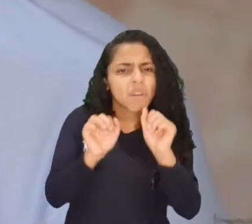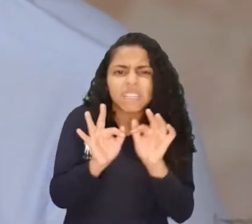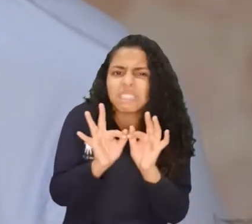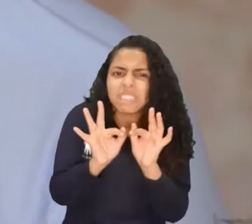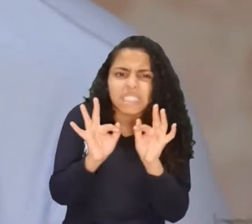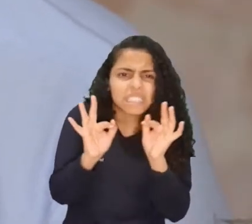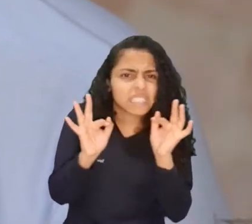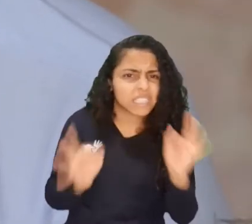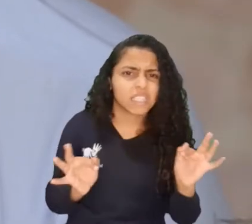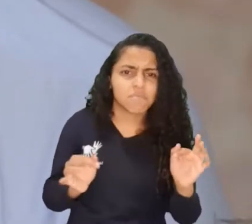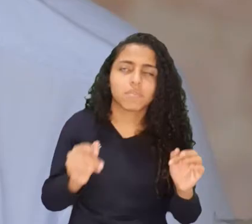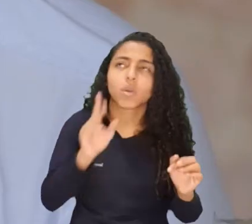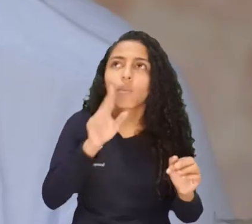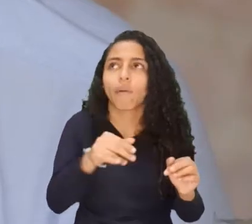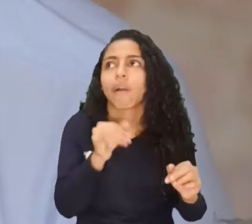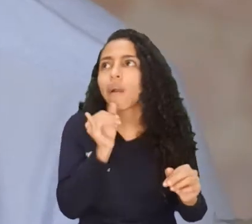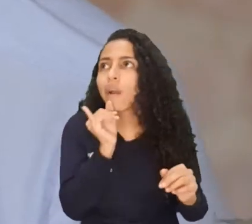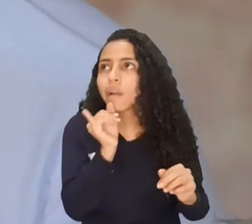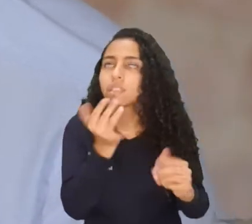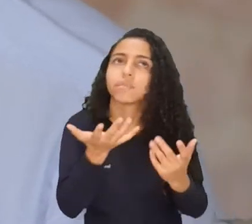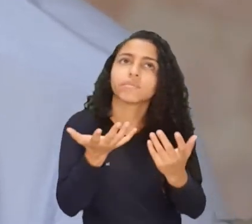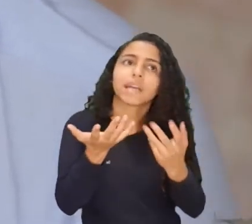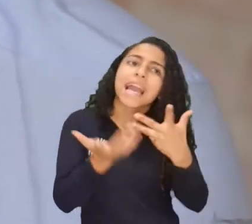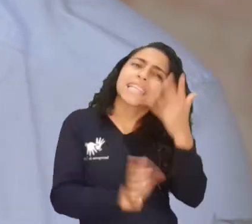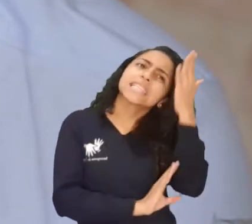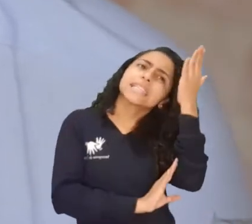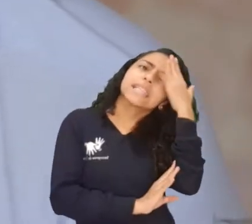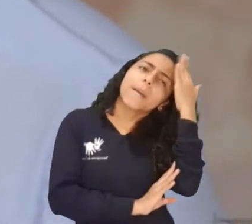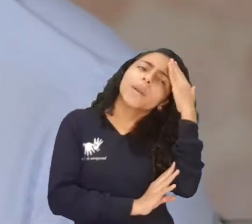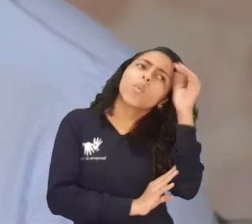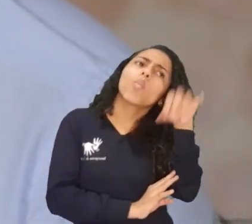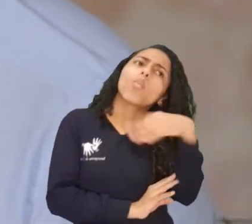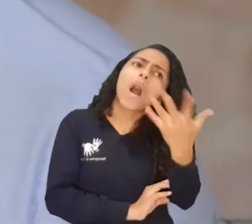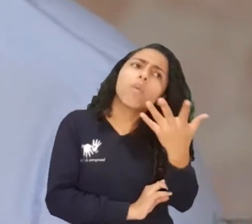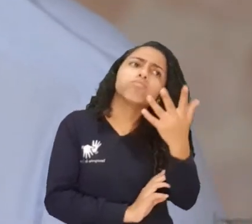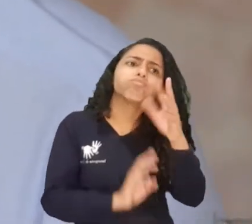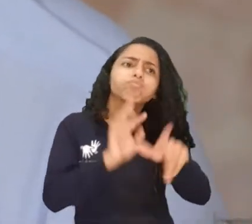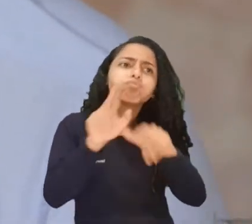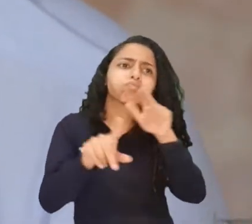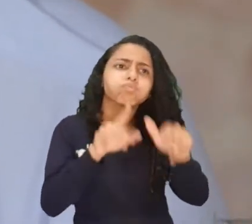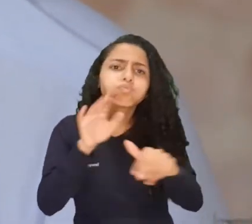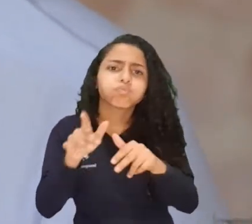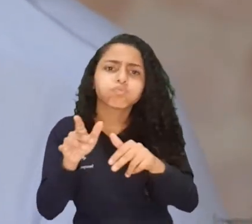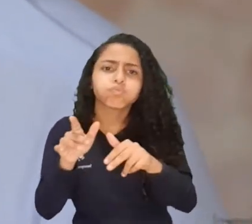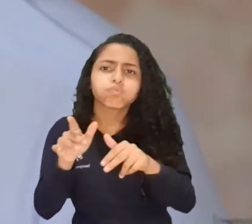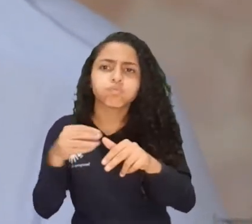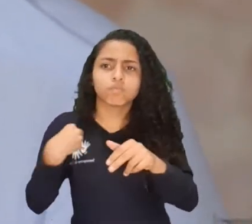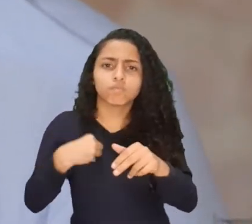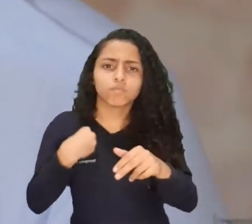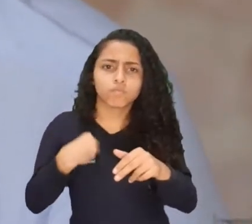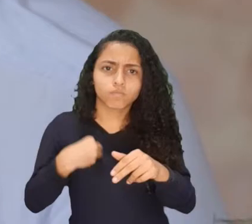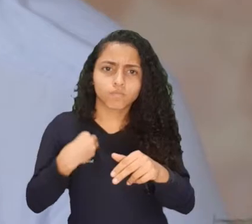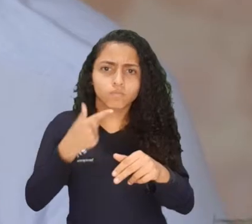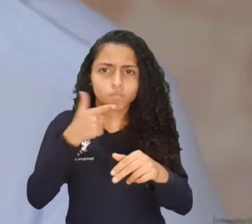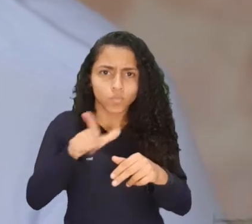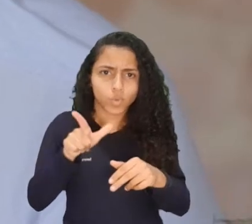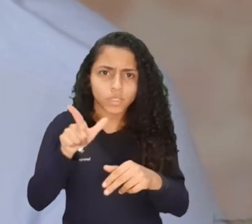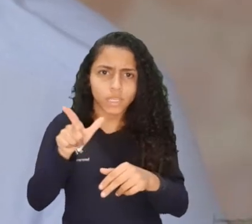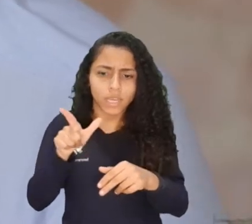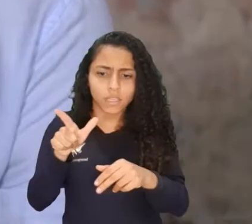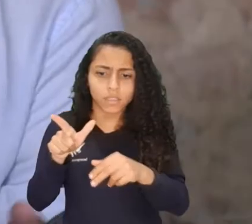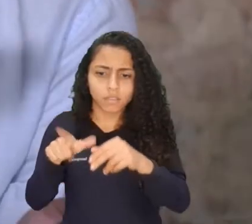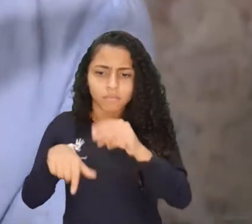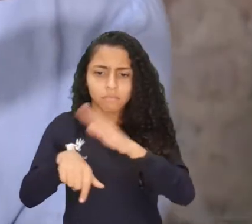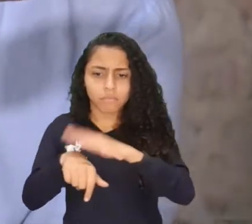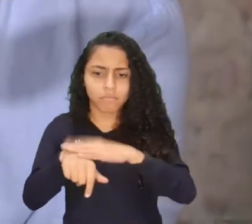exemplo, tentar saber a variação de quanto a quanto essa espécie sobrevive numa determinada faixa de